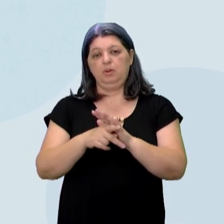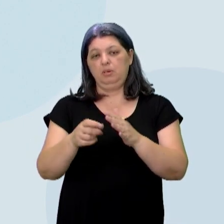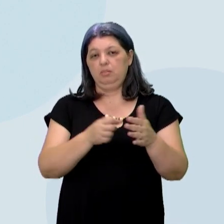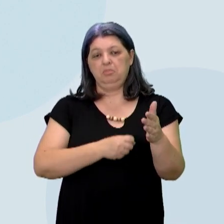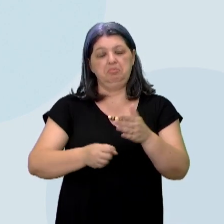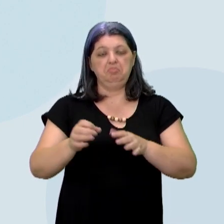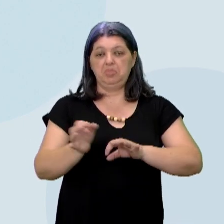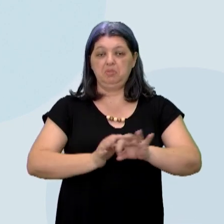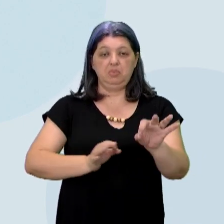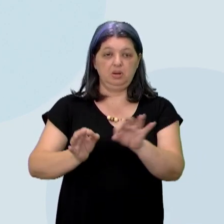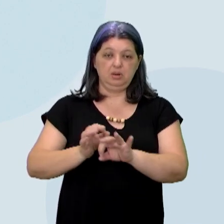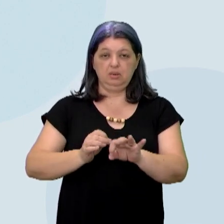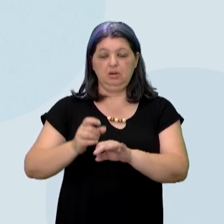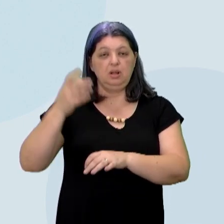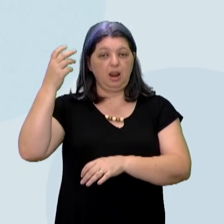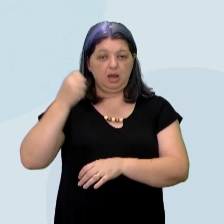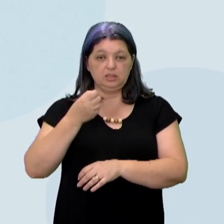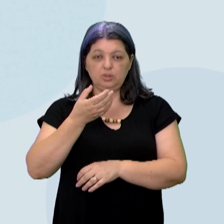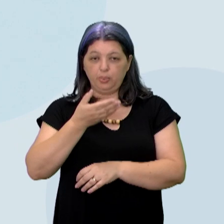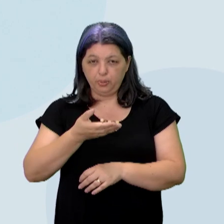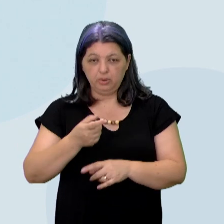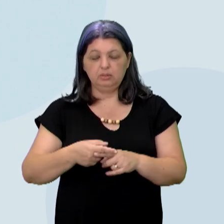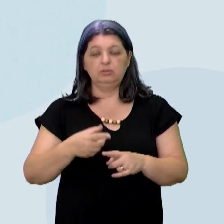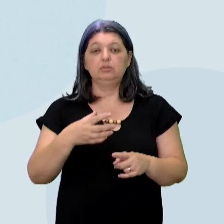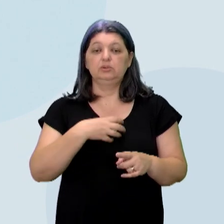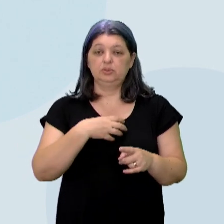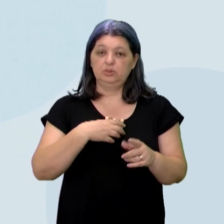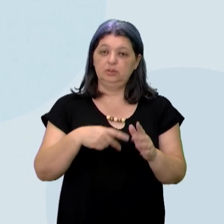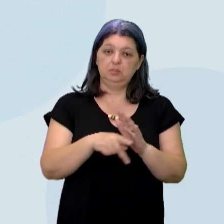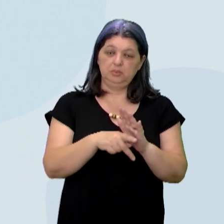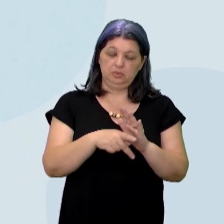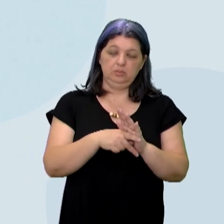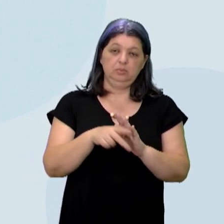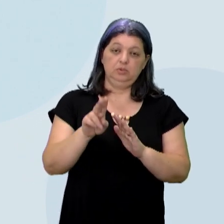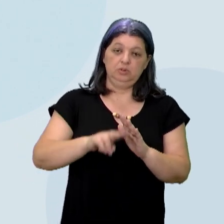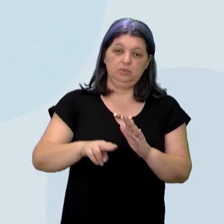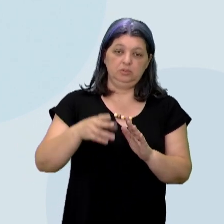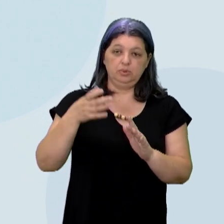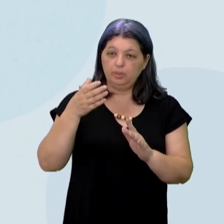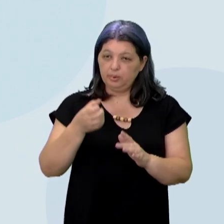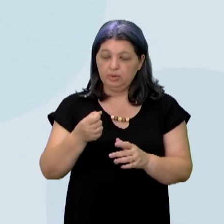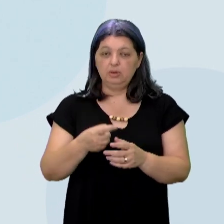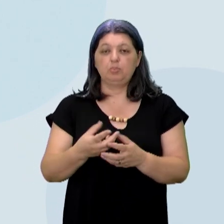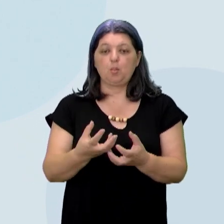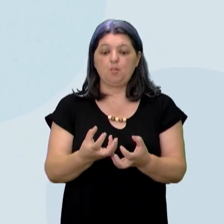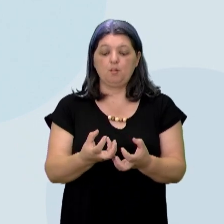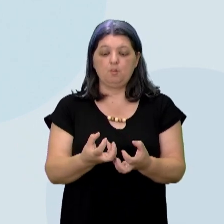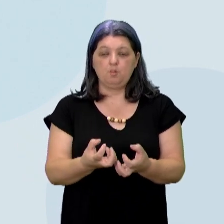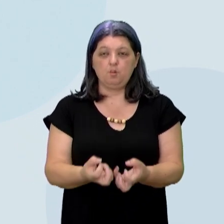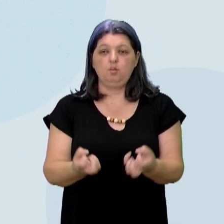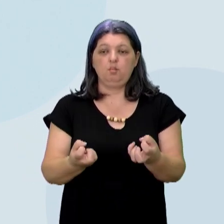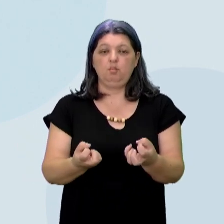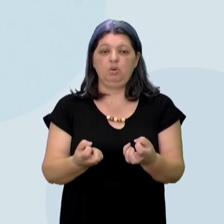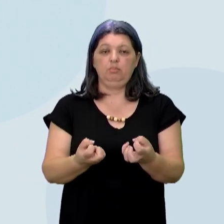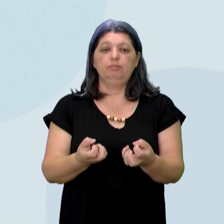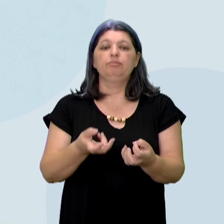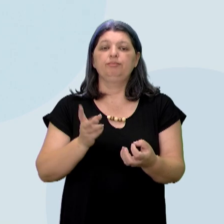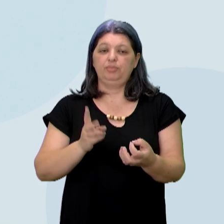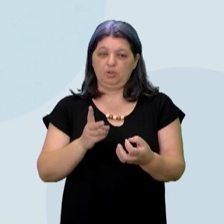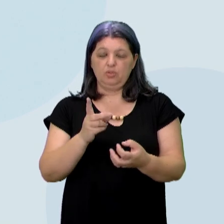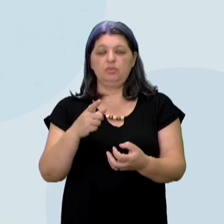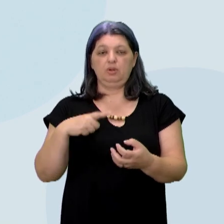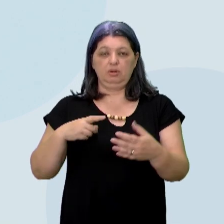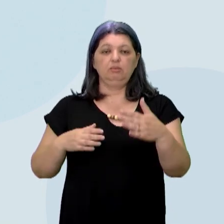leite em pó é uma forma moderna de consumo de leite que, desidratado, tem sua longevidade estendida.